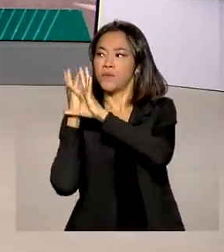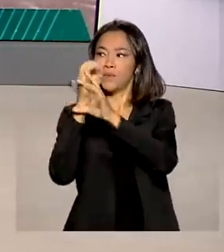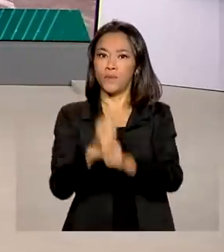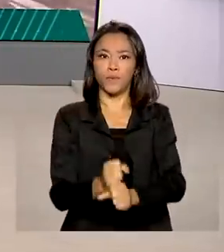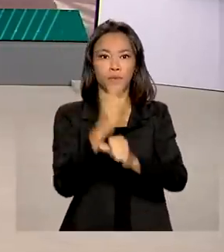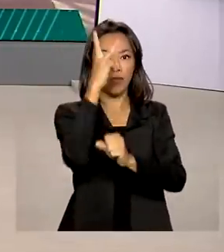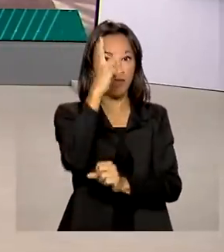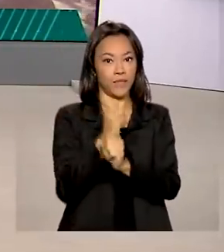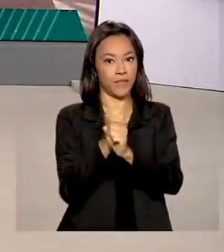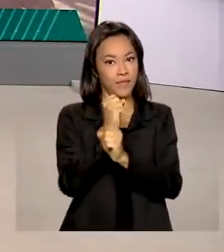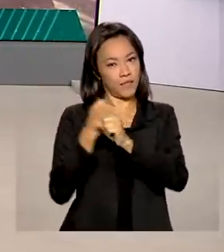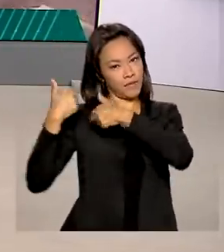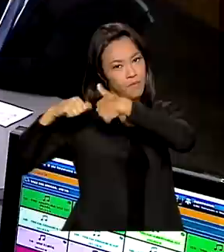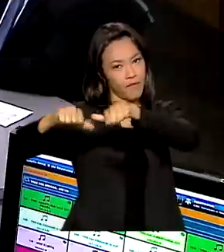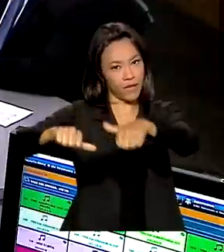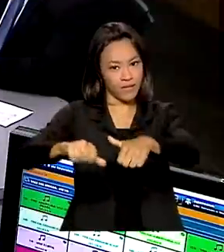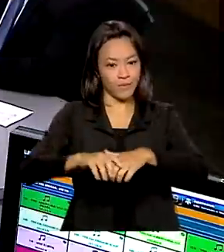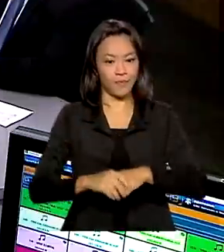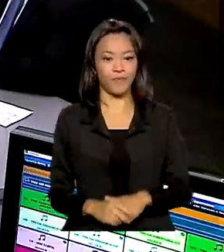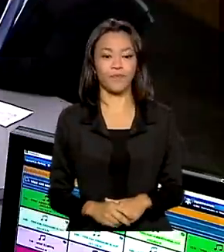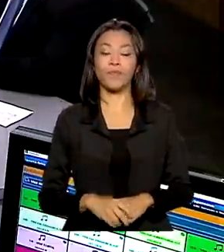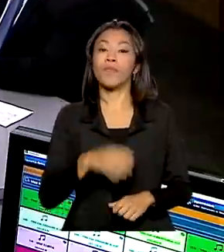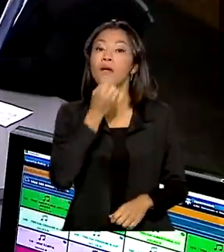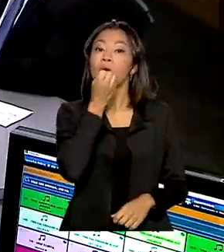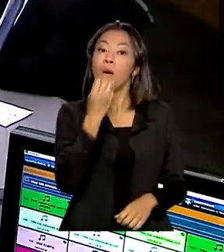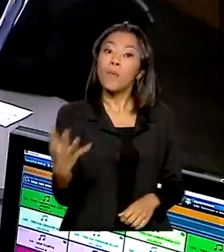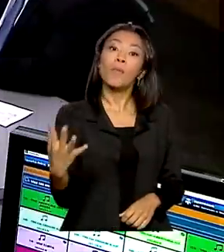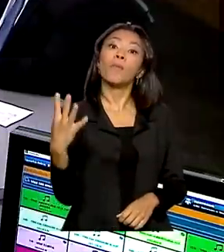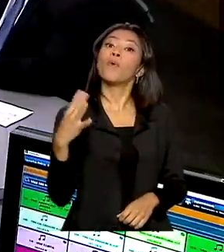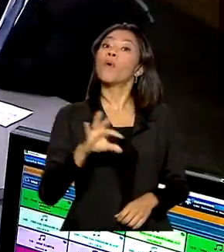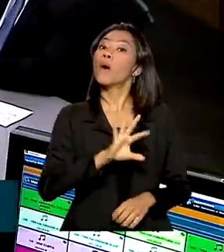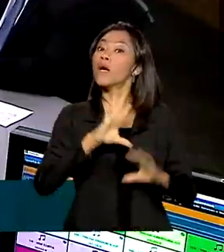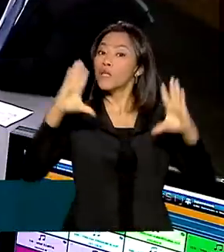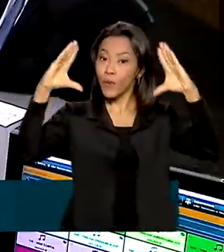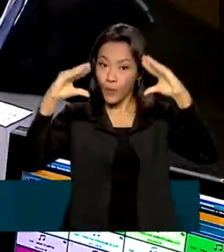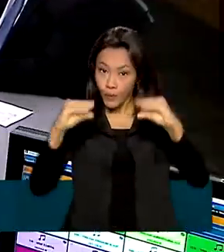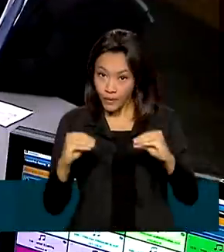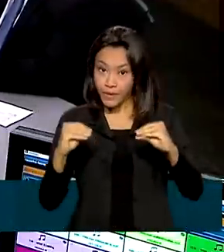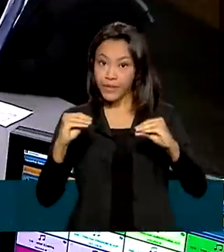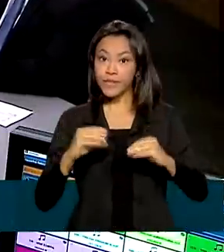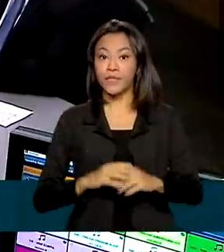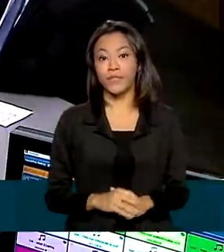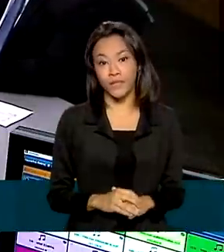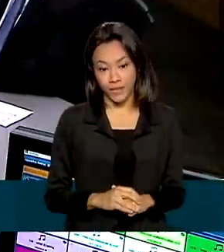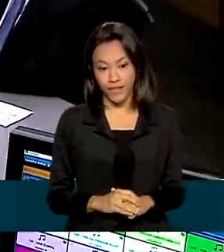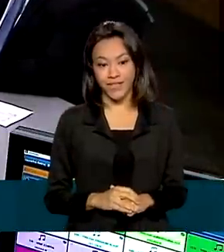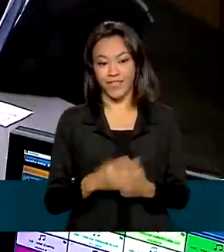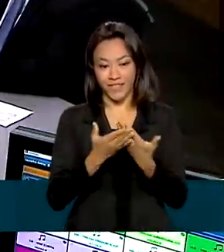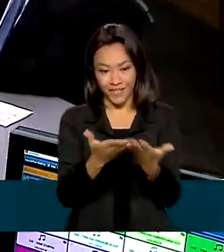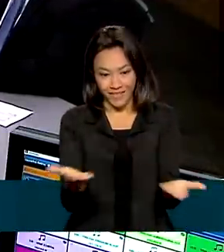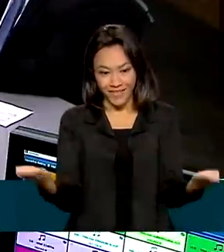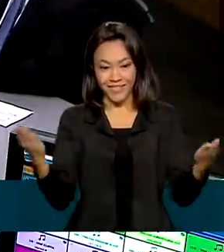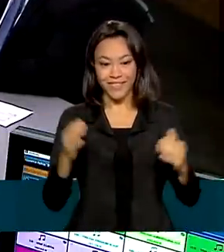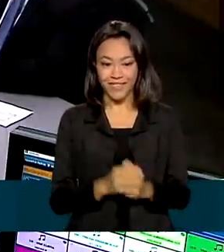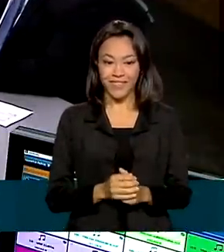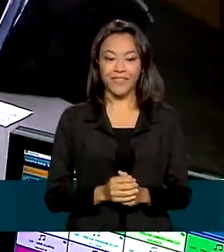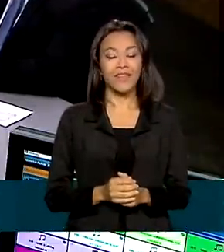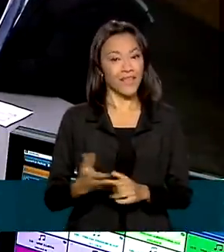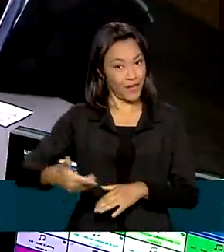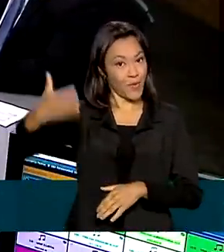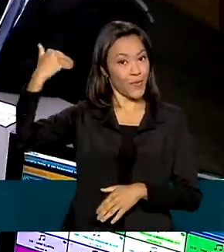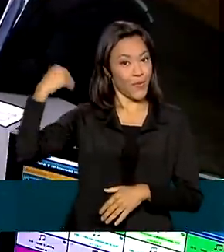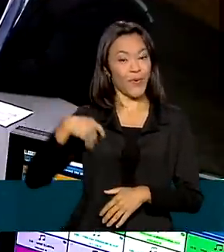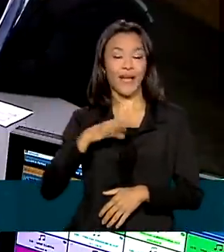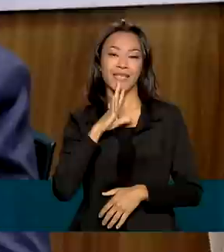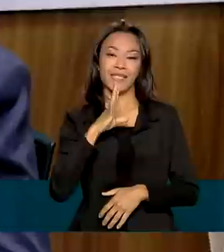três anos de governo Boa noite eu tô são os ouvidos A Voz do Brasil o jogo copiei muito A Voz do Brasil enquanto ela parlamentar